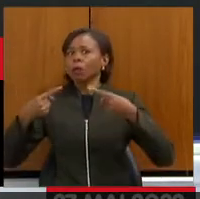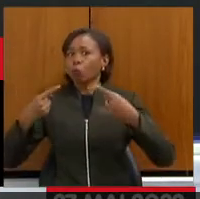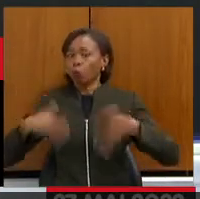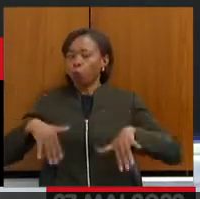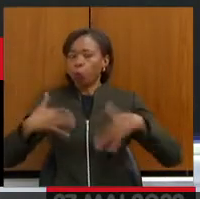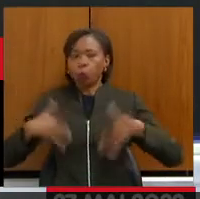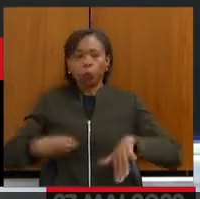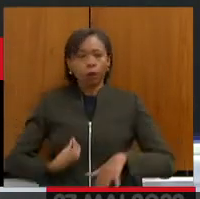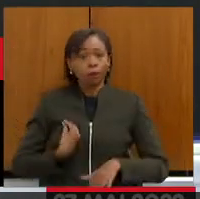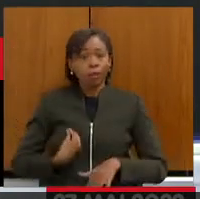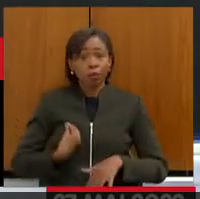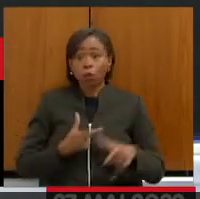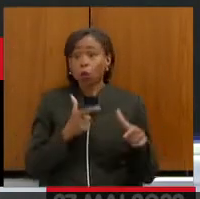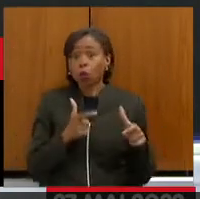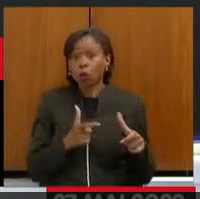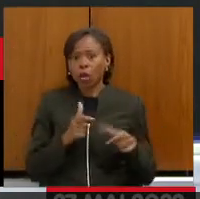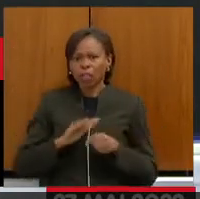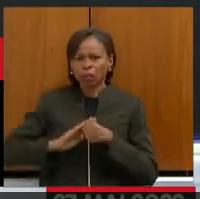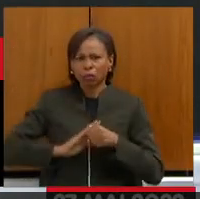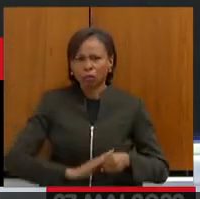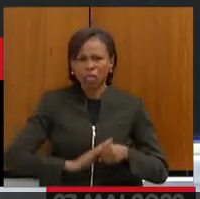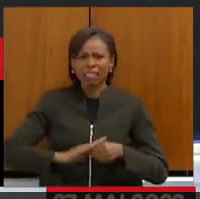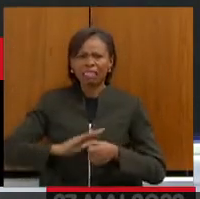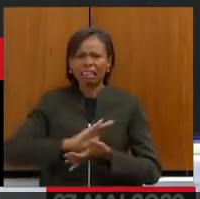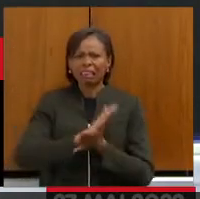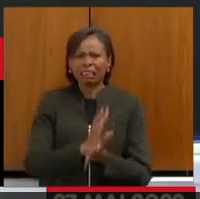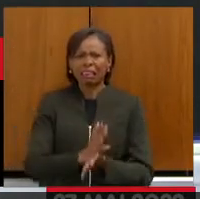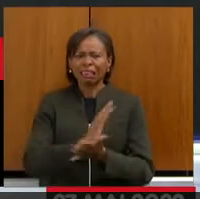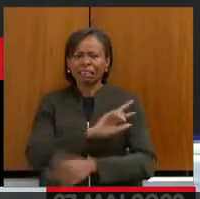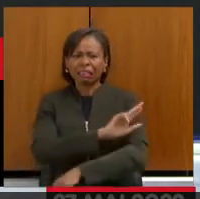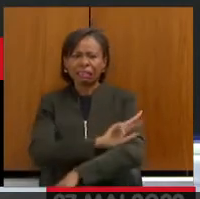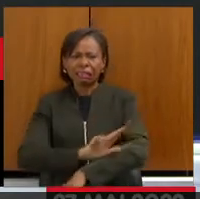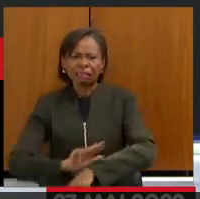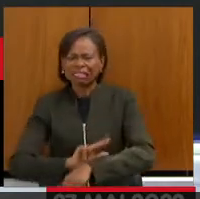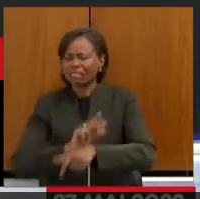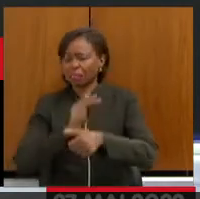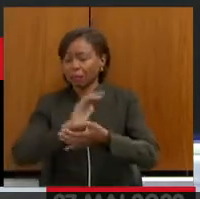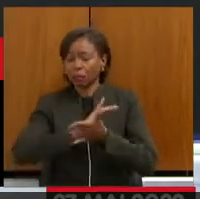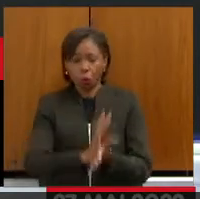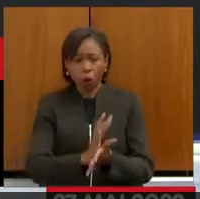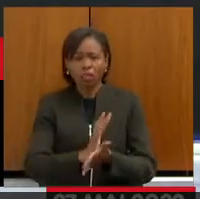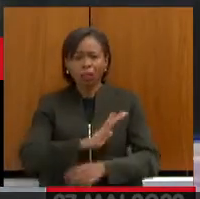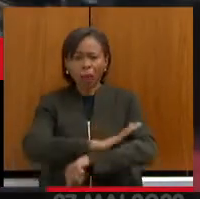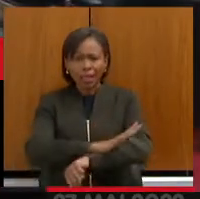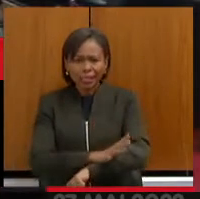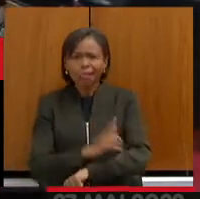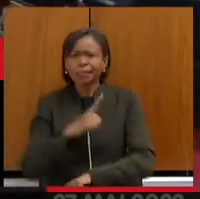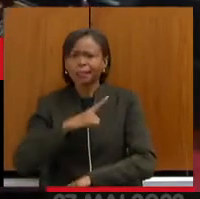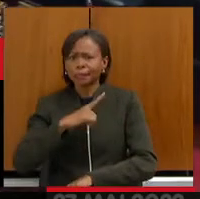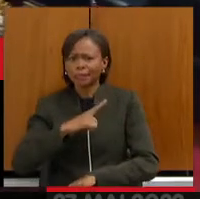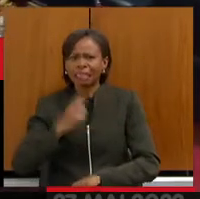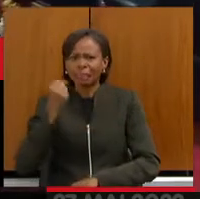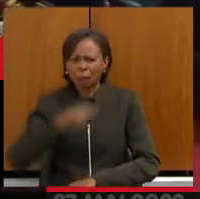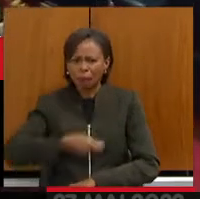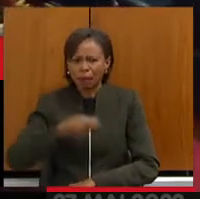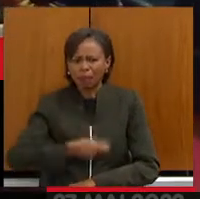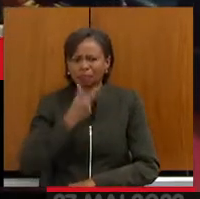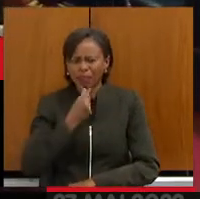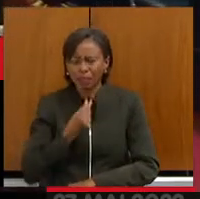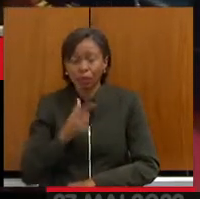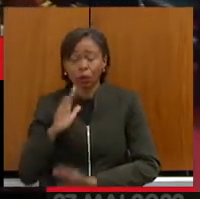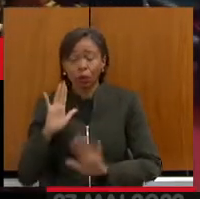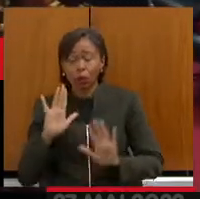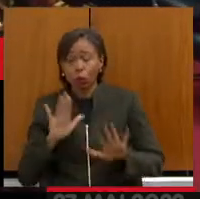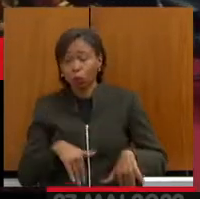em ambientes opressores ambientes racistas ambiente machista por isso a presença dos nossos corpos em espaços